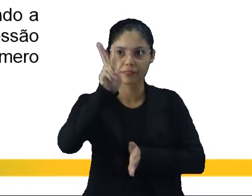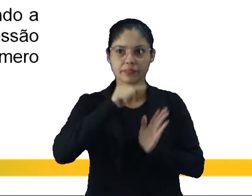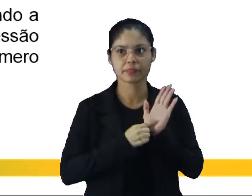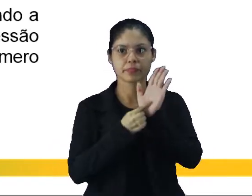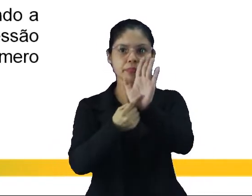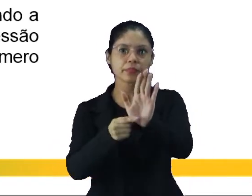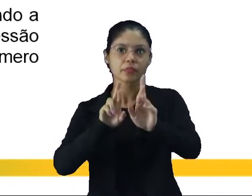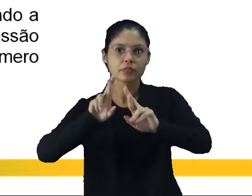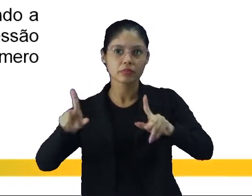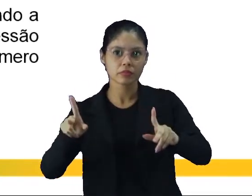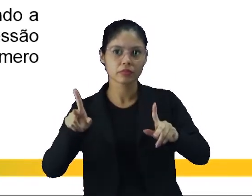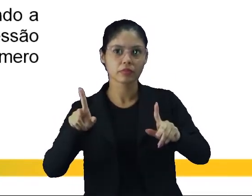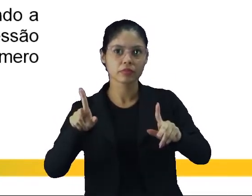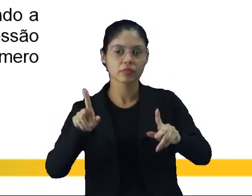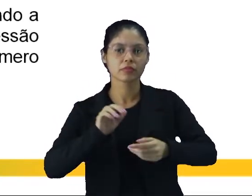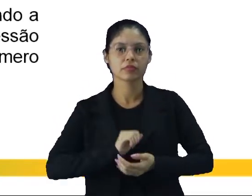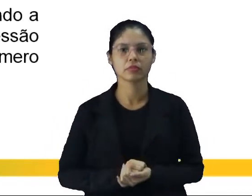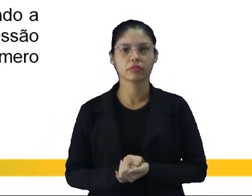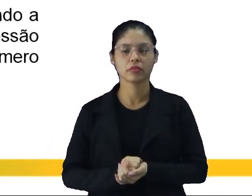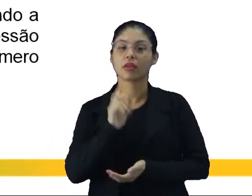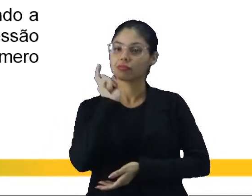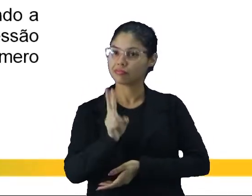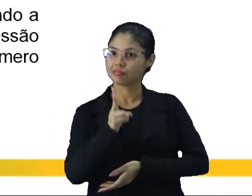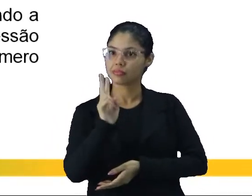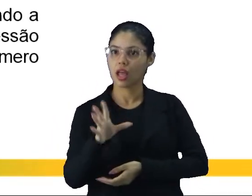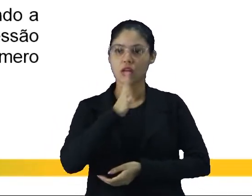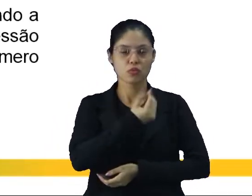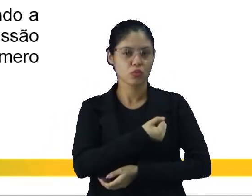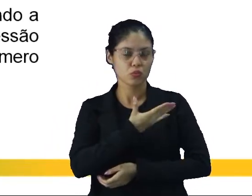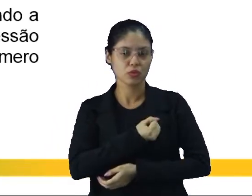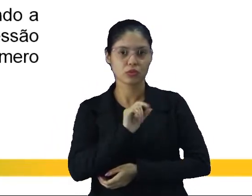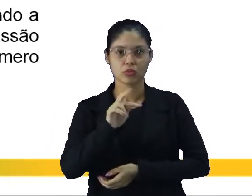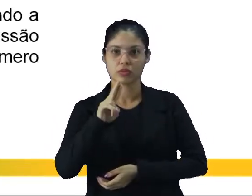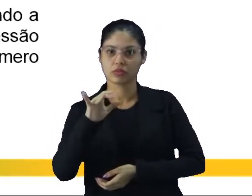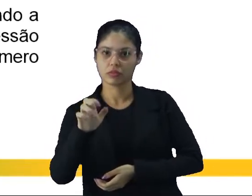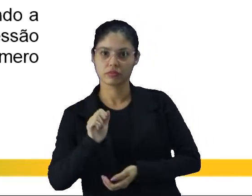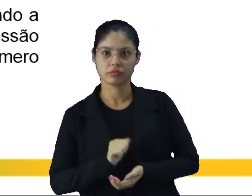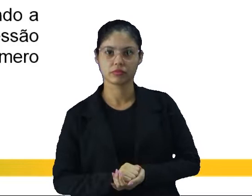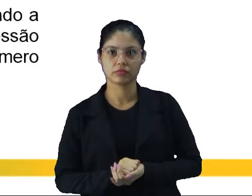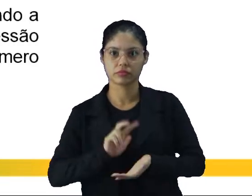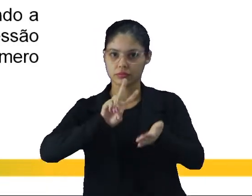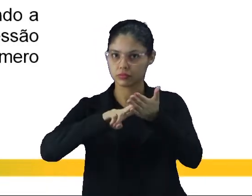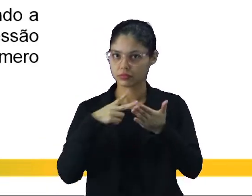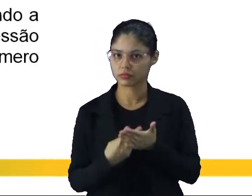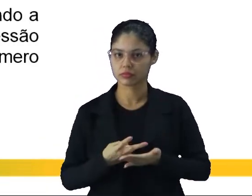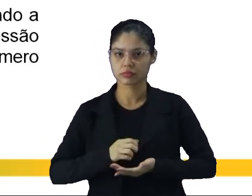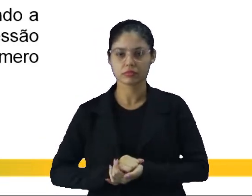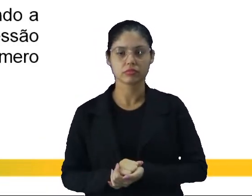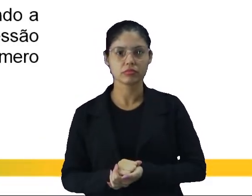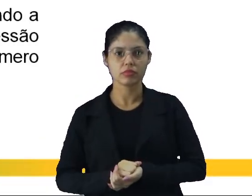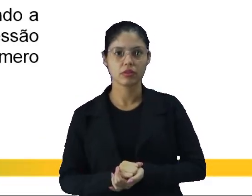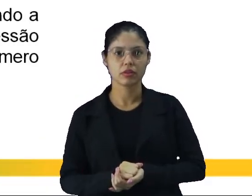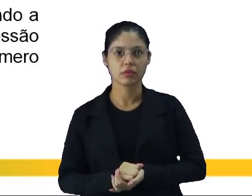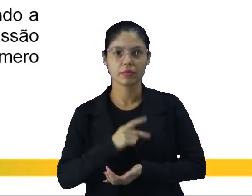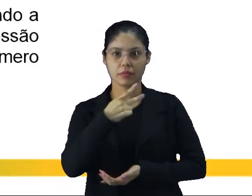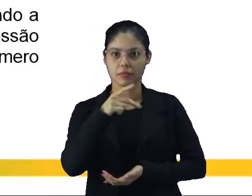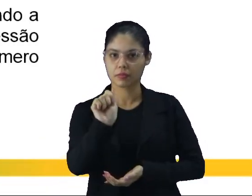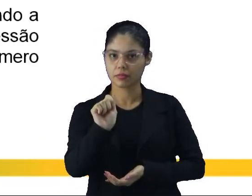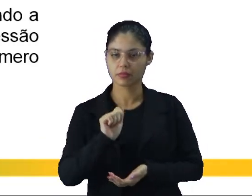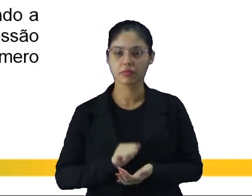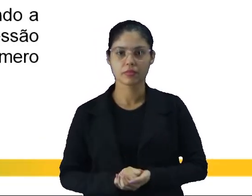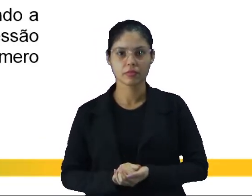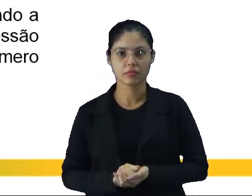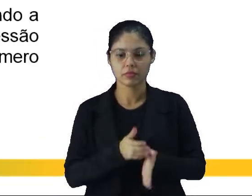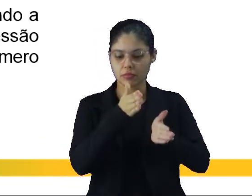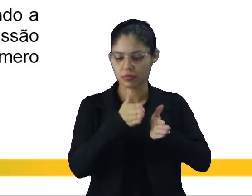que apresenta uma diferença constante entre números consecutivos. Traduzindo, para CPA,